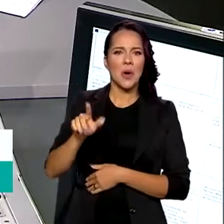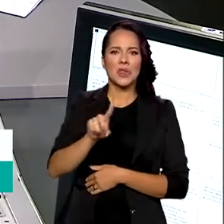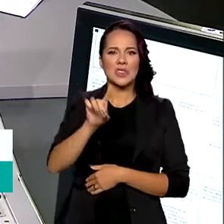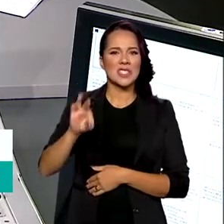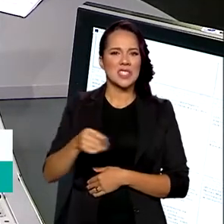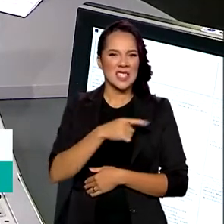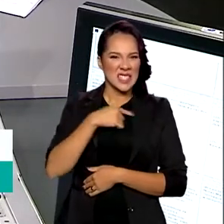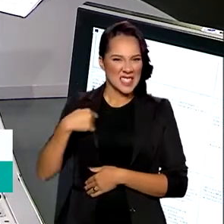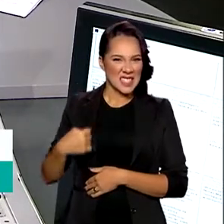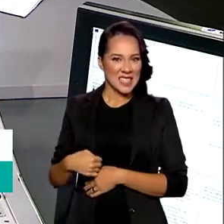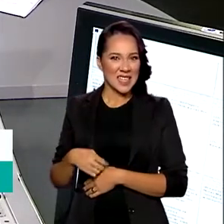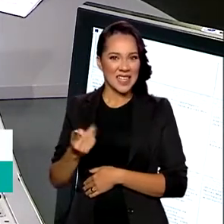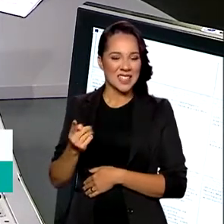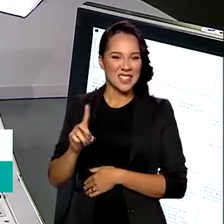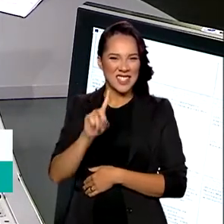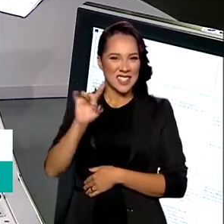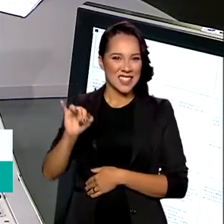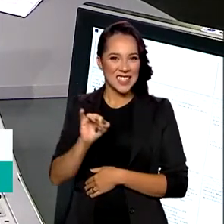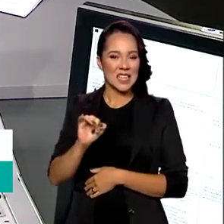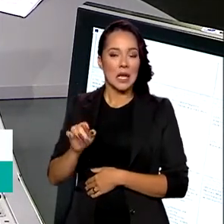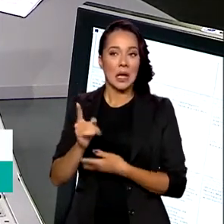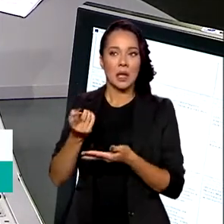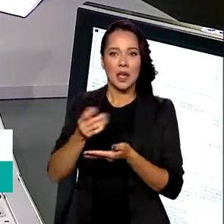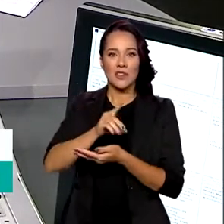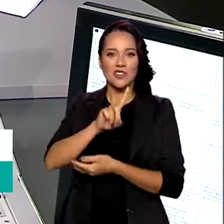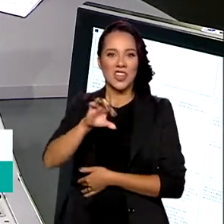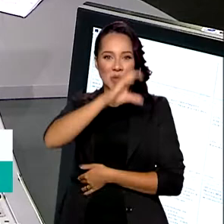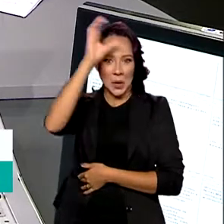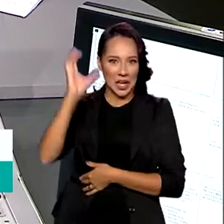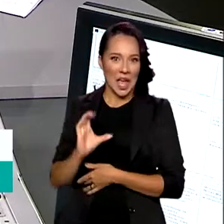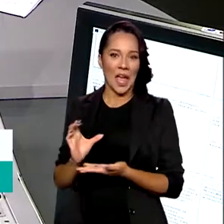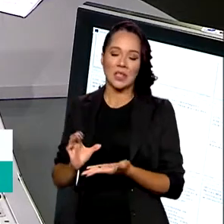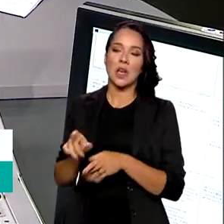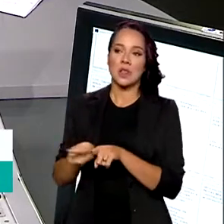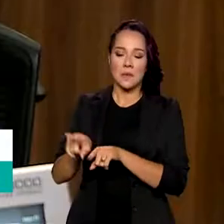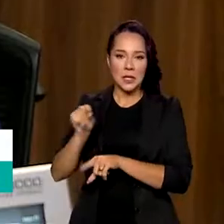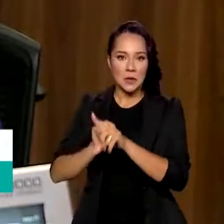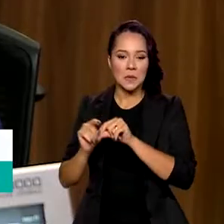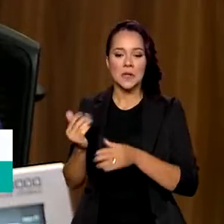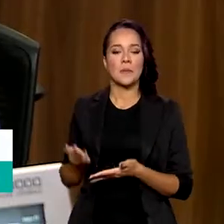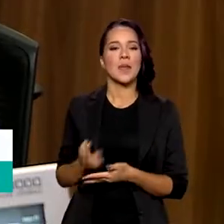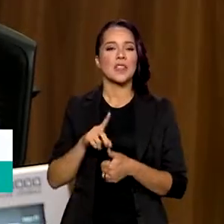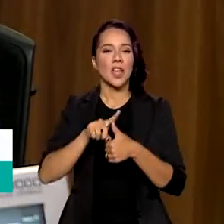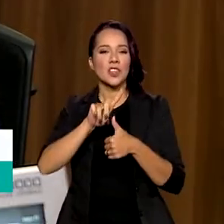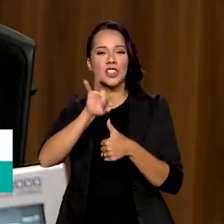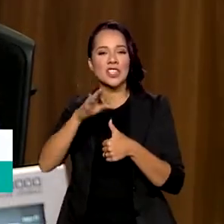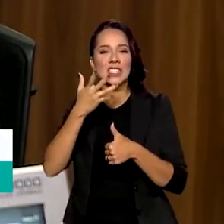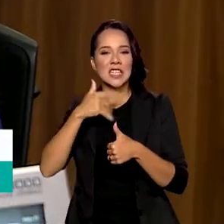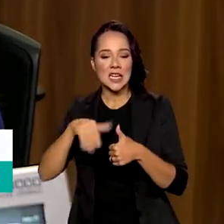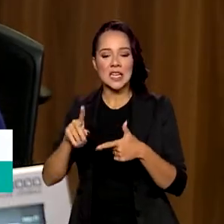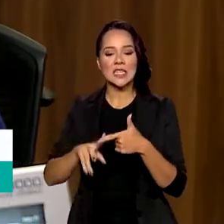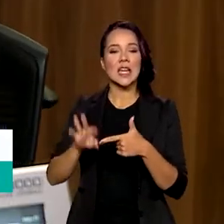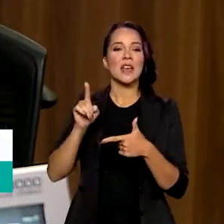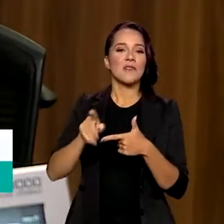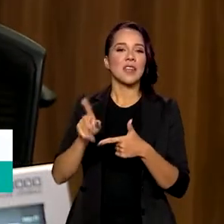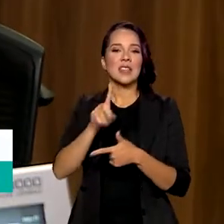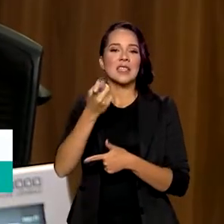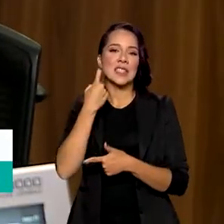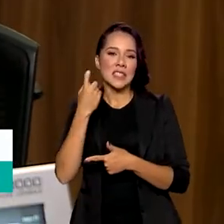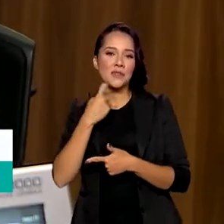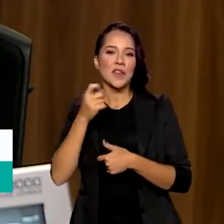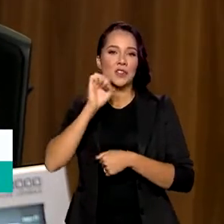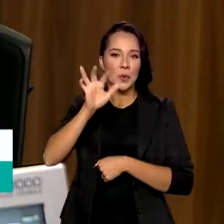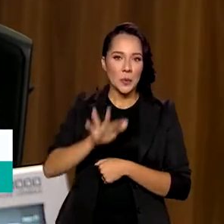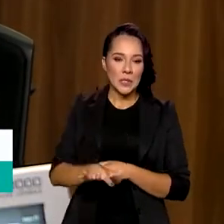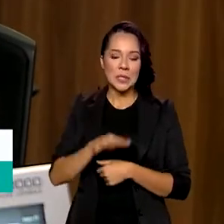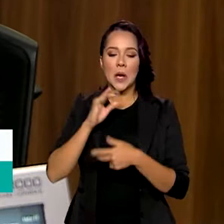chinesa que agora a gente aproveita também o consumidor brasileiro tem essa opção Então temos Dia das Crianças vamos ter black friday e